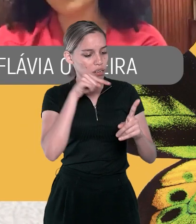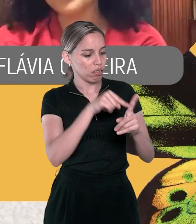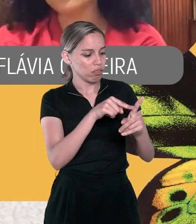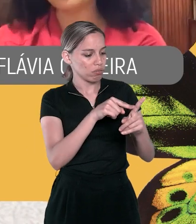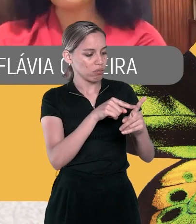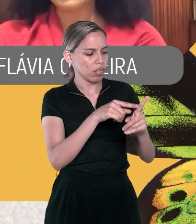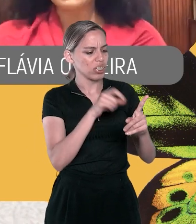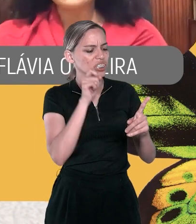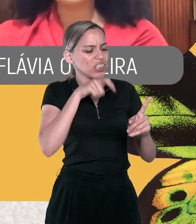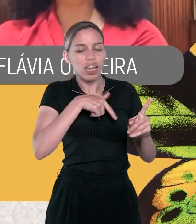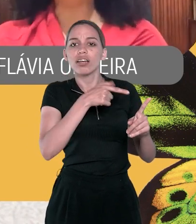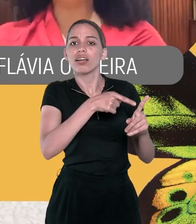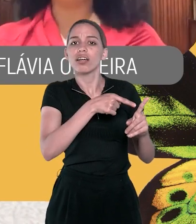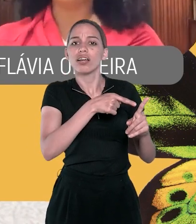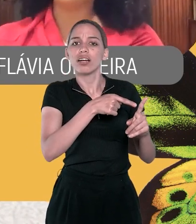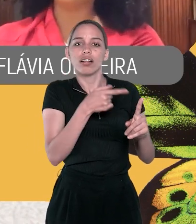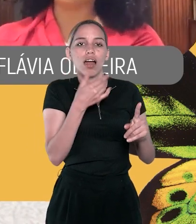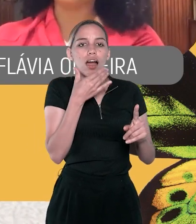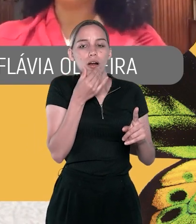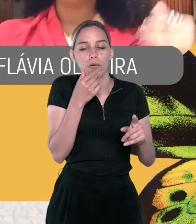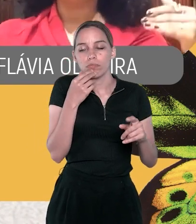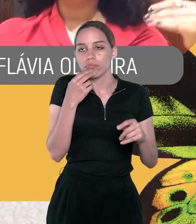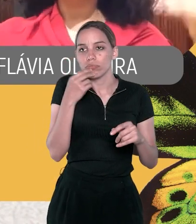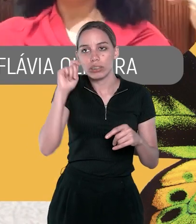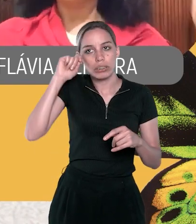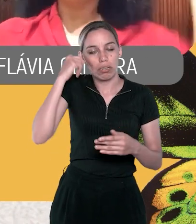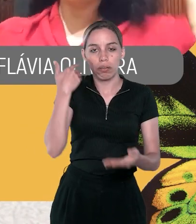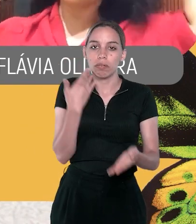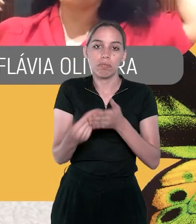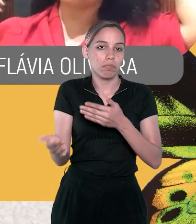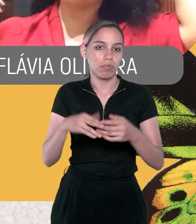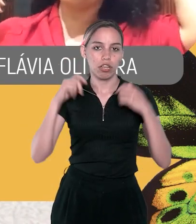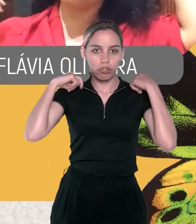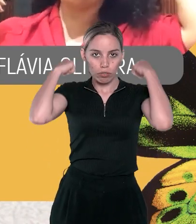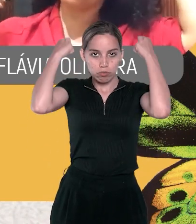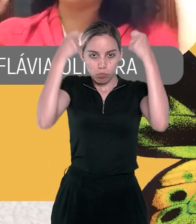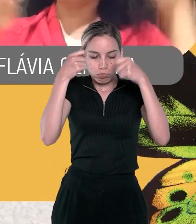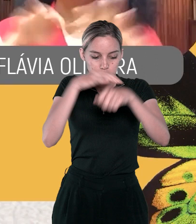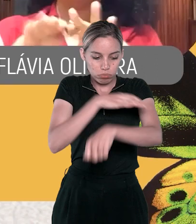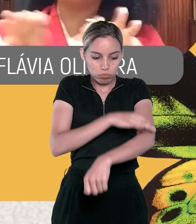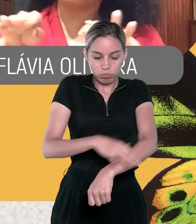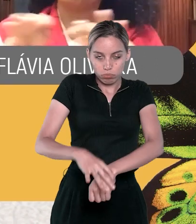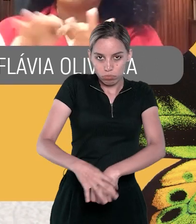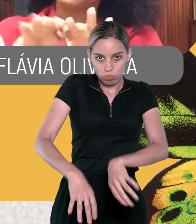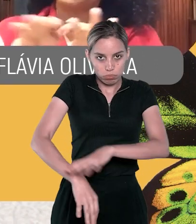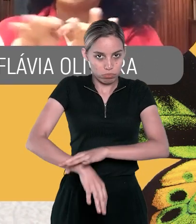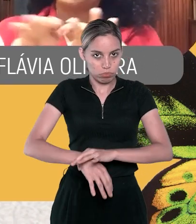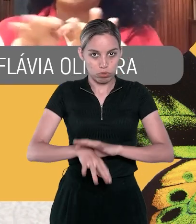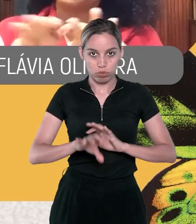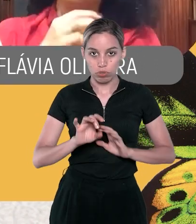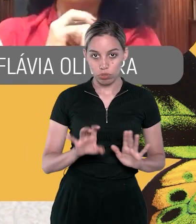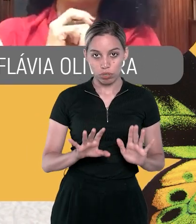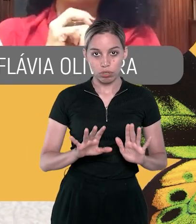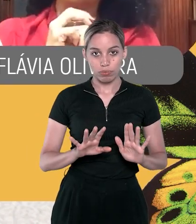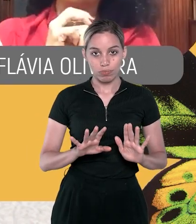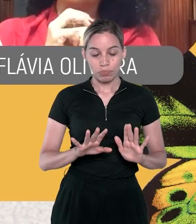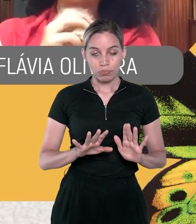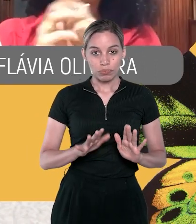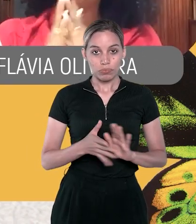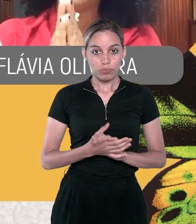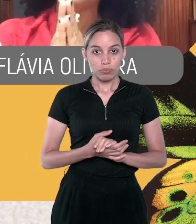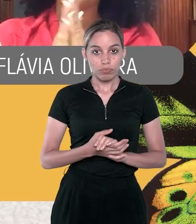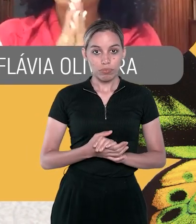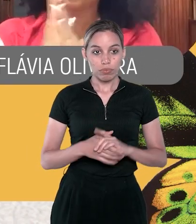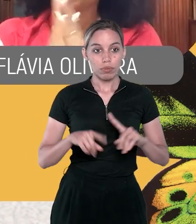com capuz. E, no entanto, voltando lá para a minha analogia